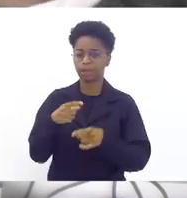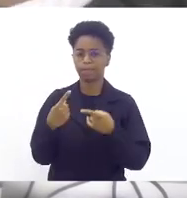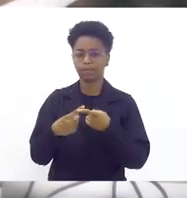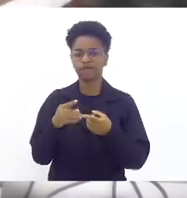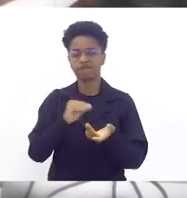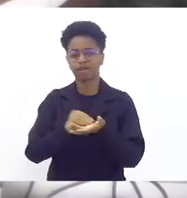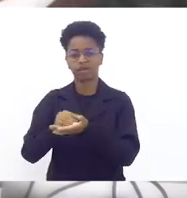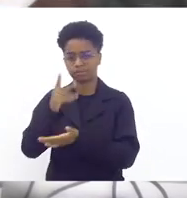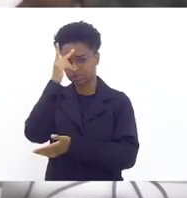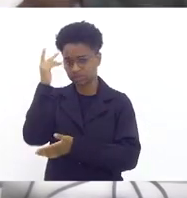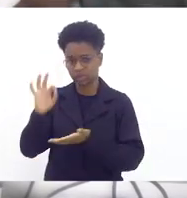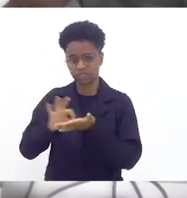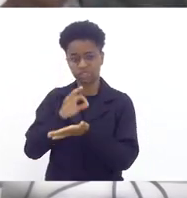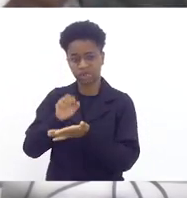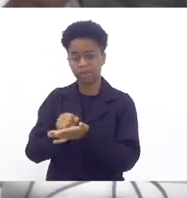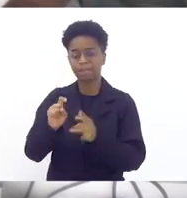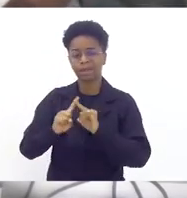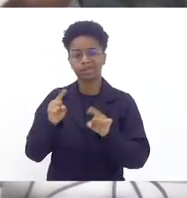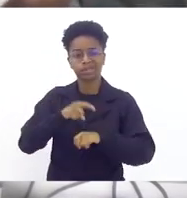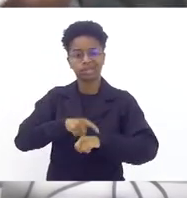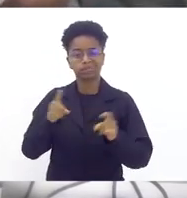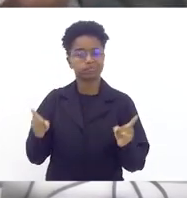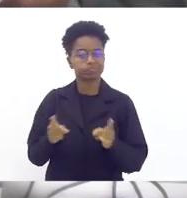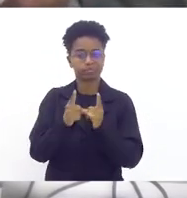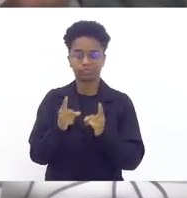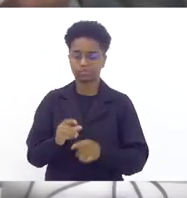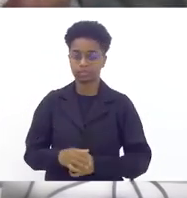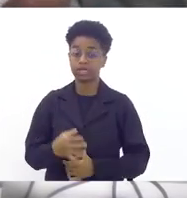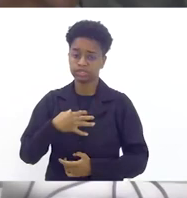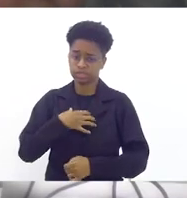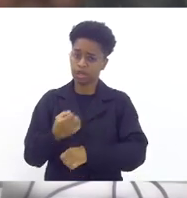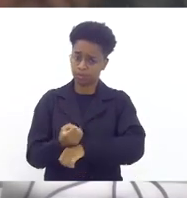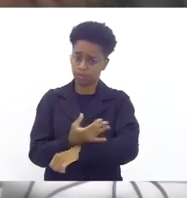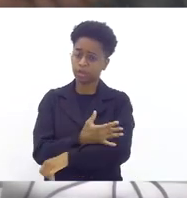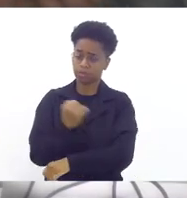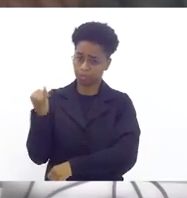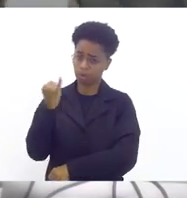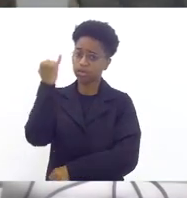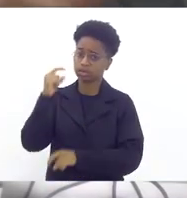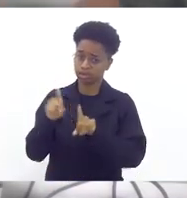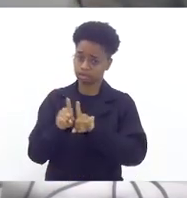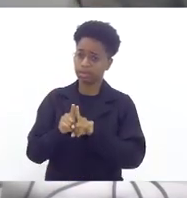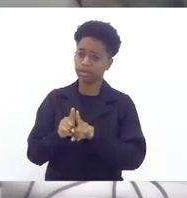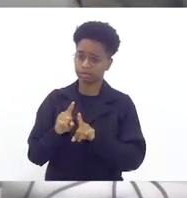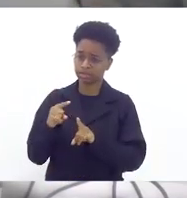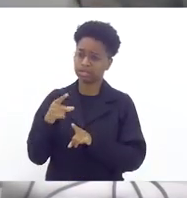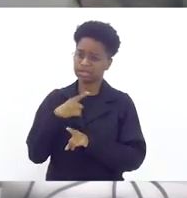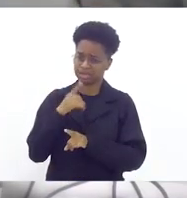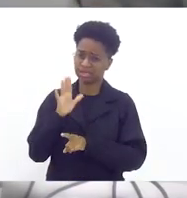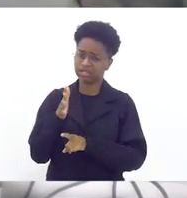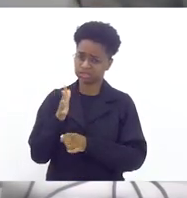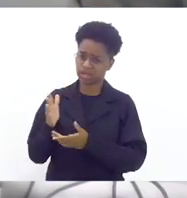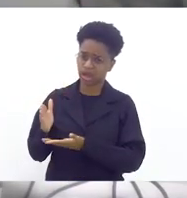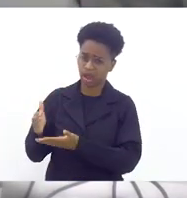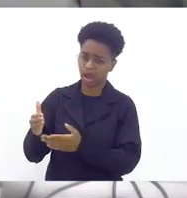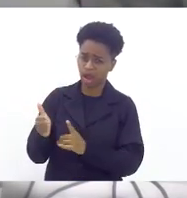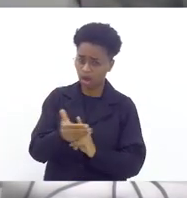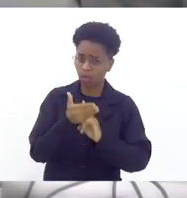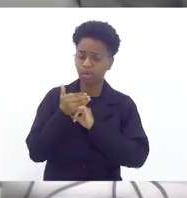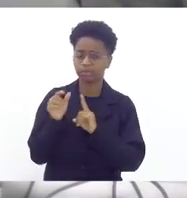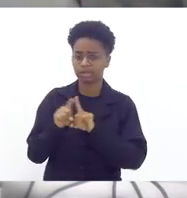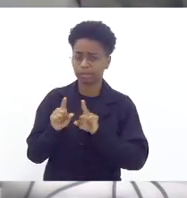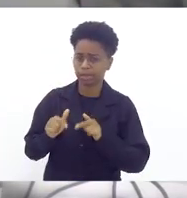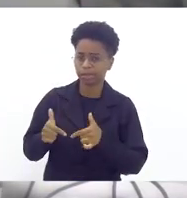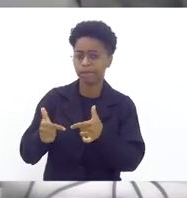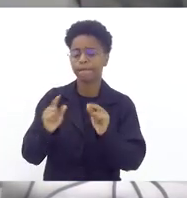inscritas, o nosso tempo está acabando. Agora, muito emocionante, importante. Vamos tomar... A gente já tem dado acolhida e tomado providências,